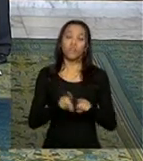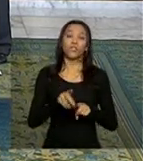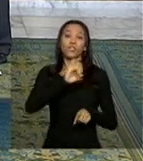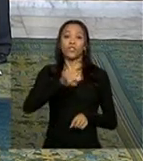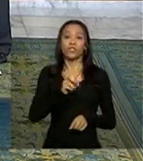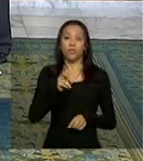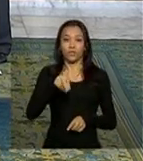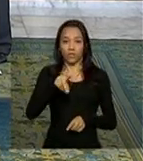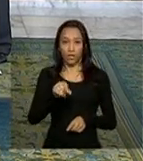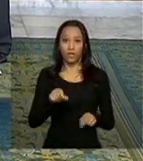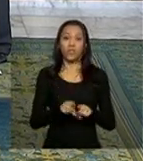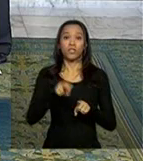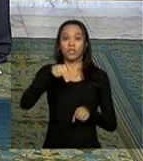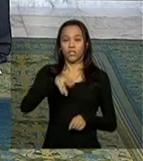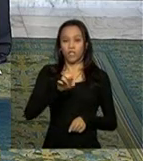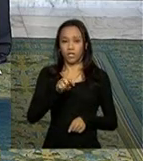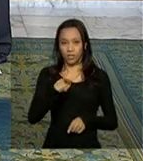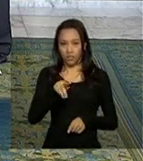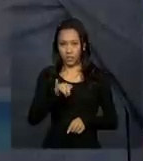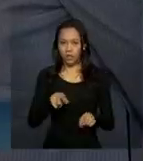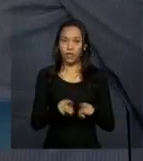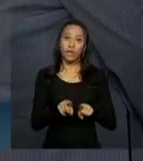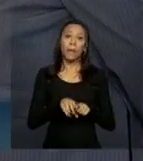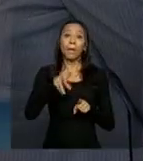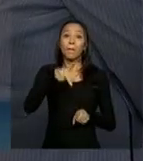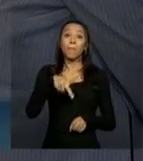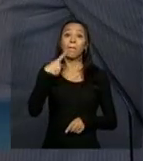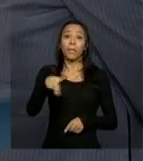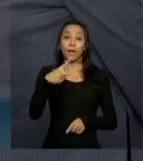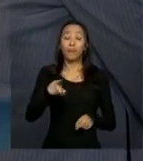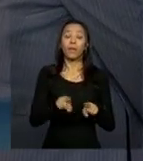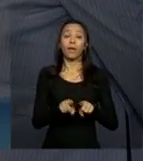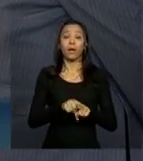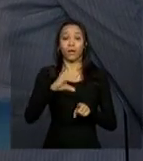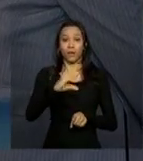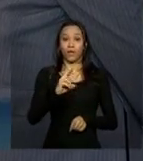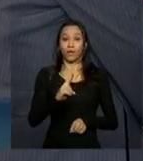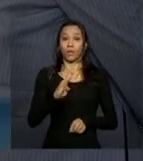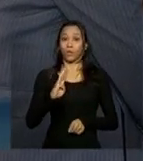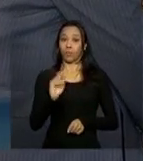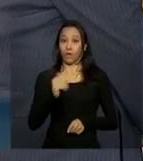Nigéria, Paraguai, Turquia e Cuba.